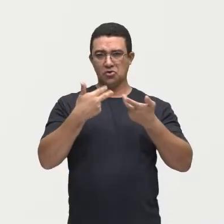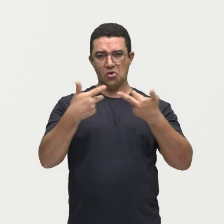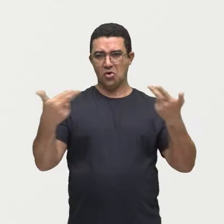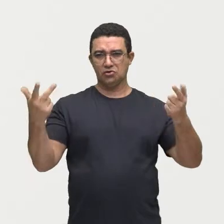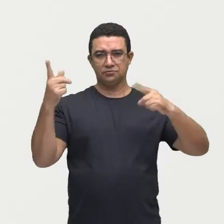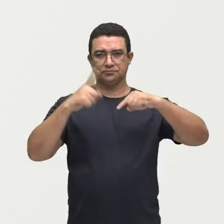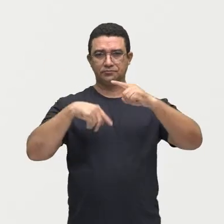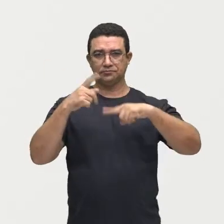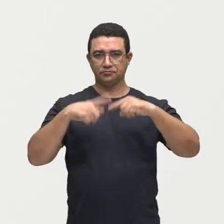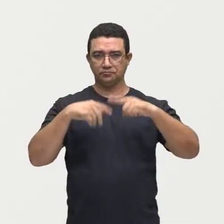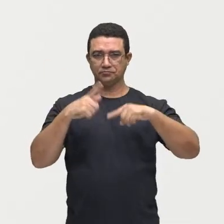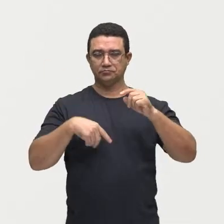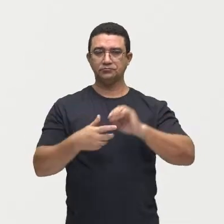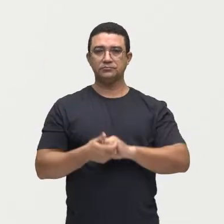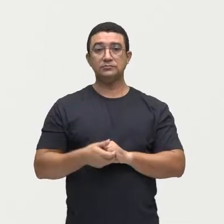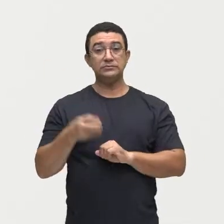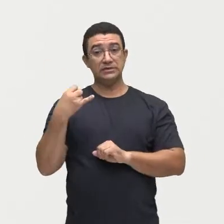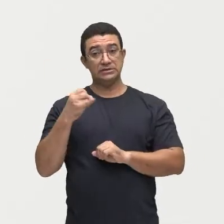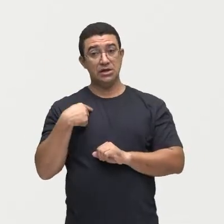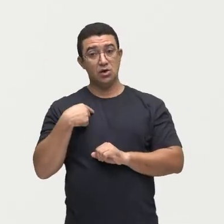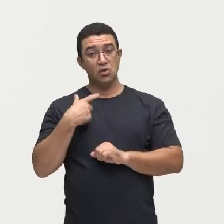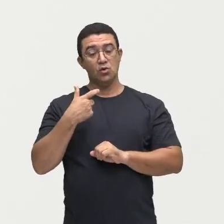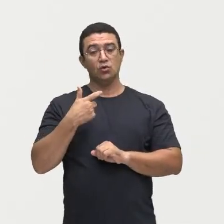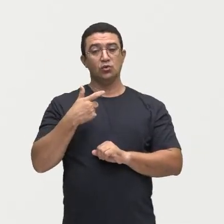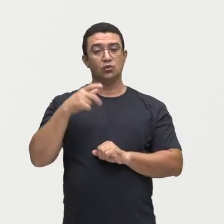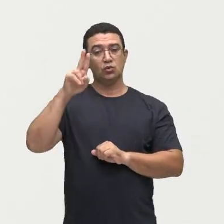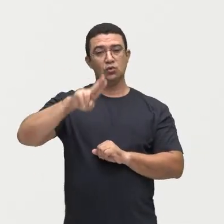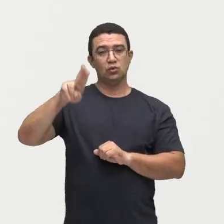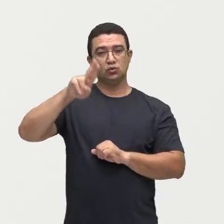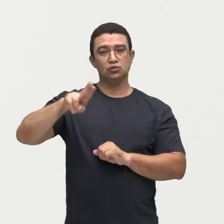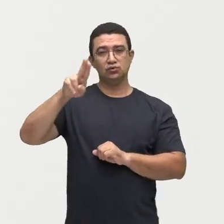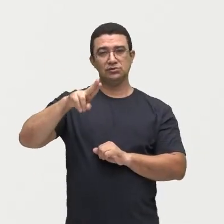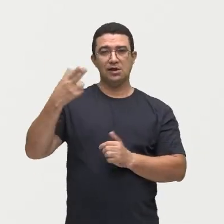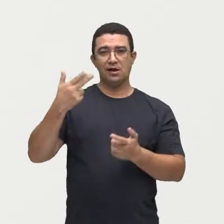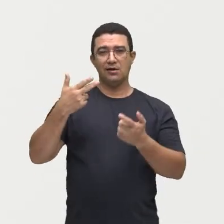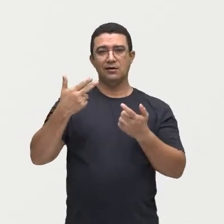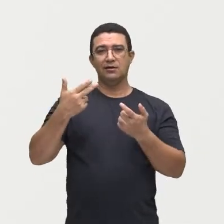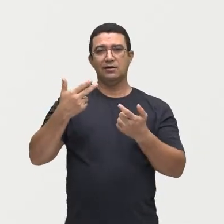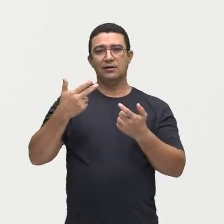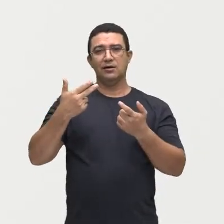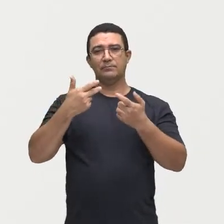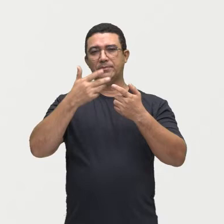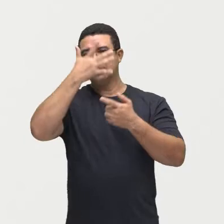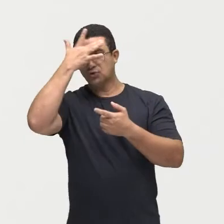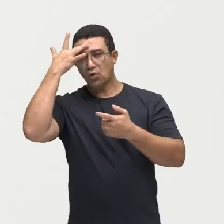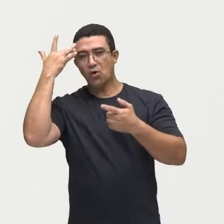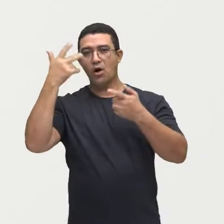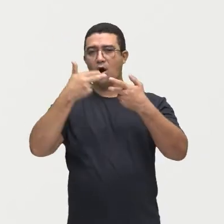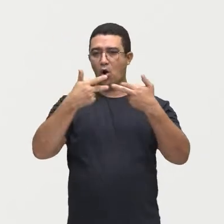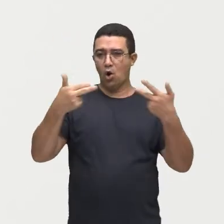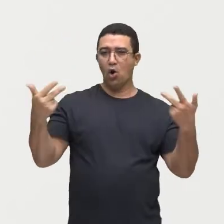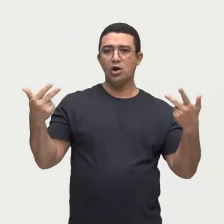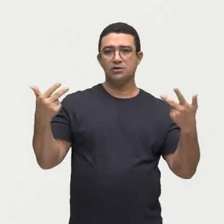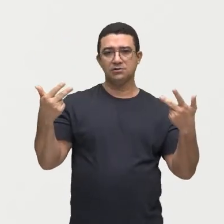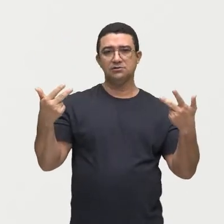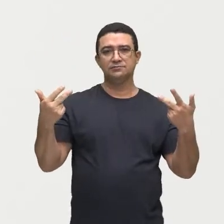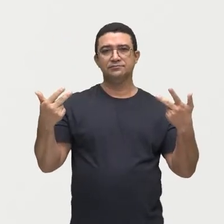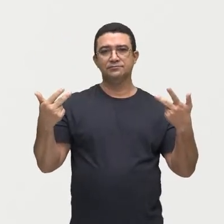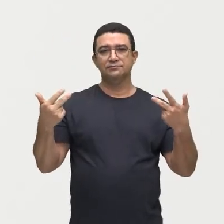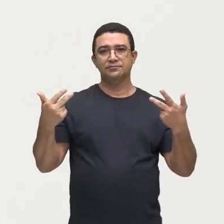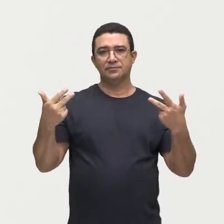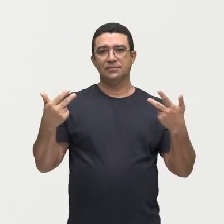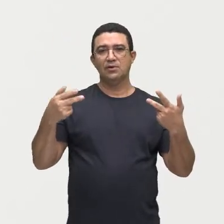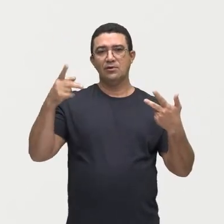Então, quando eu utilizar referência a pessoa ou coisas personificadas, no singular ou no plural, tá? Ele vai ser um